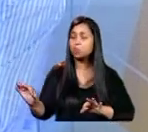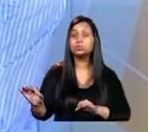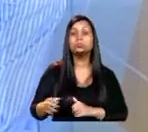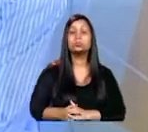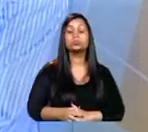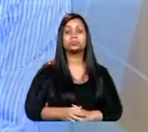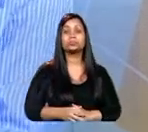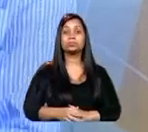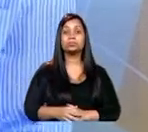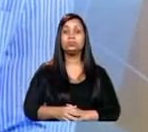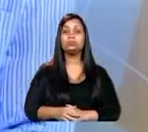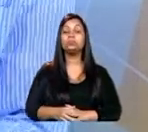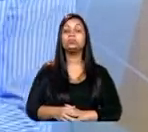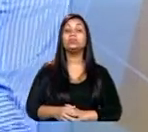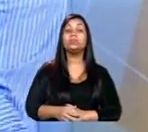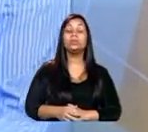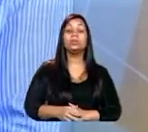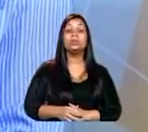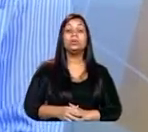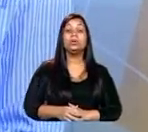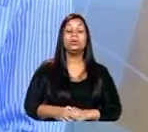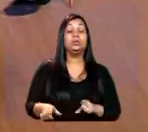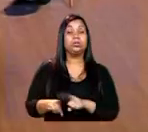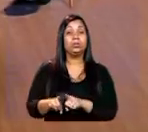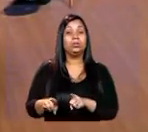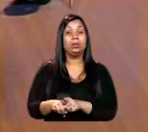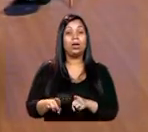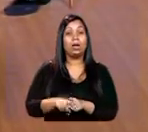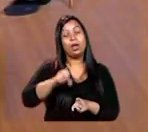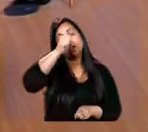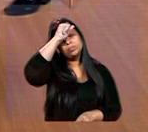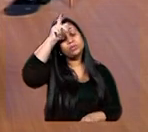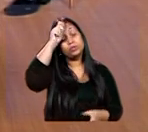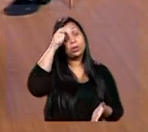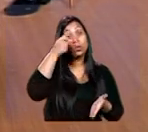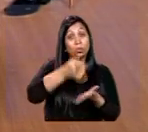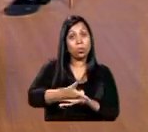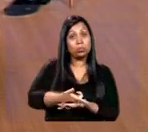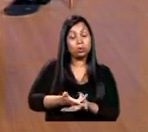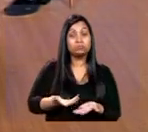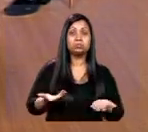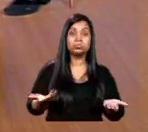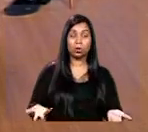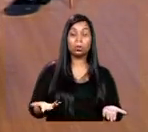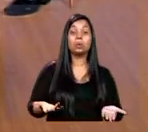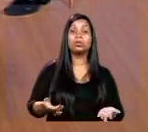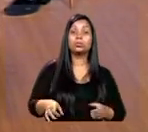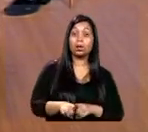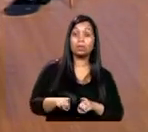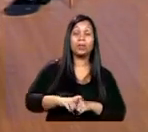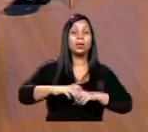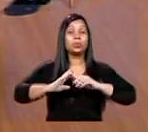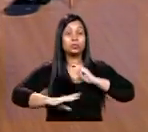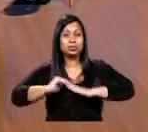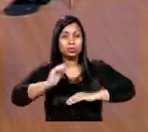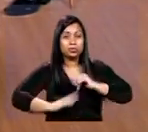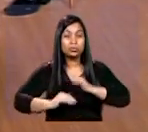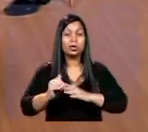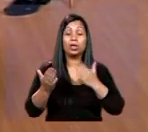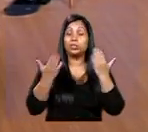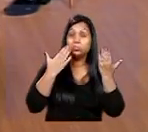ótima qualidade, né? Que são top de mercado. O município investe muito nisso. E aí vem a questão dos outros